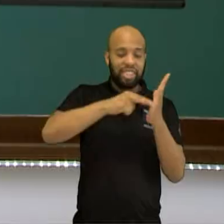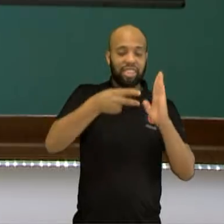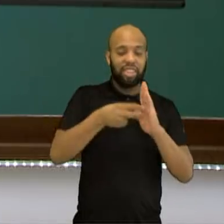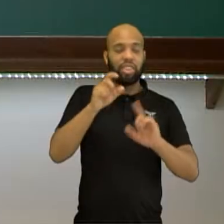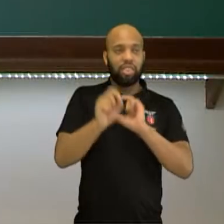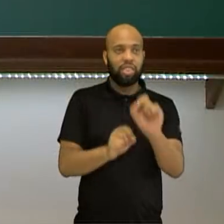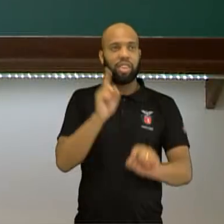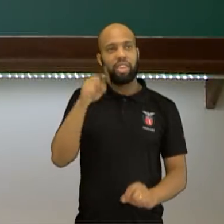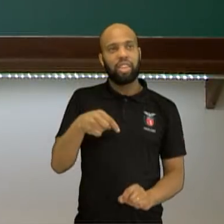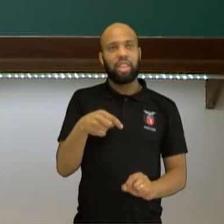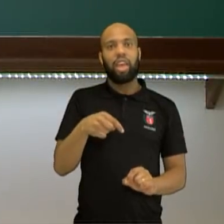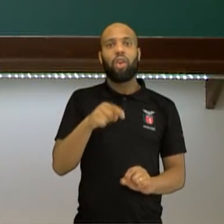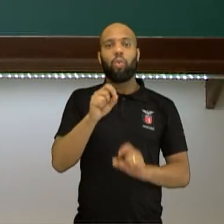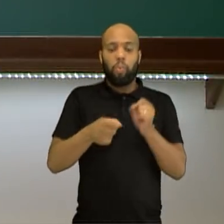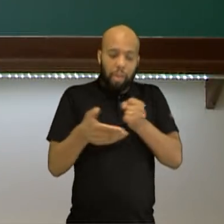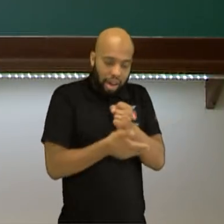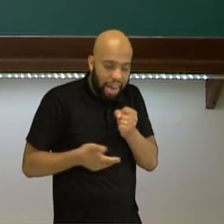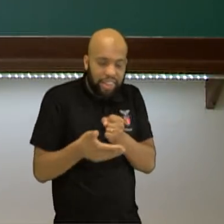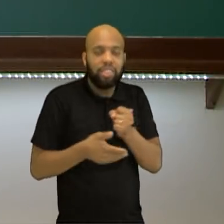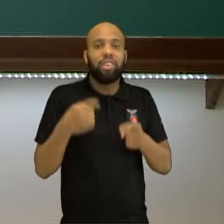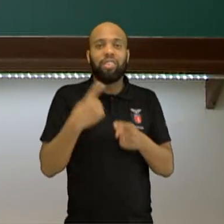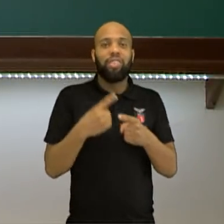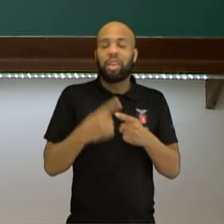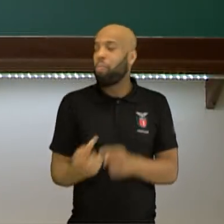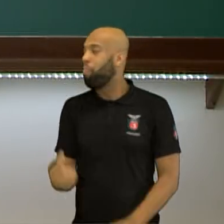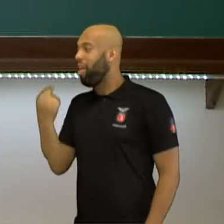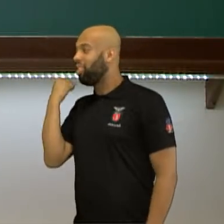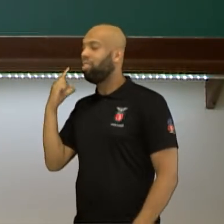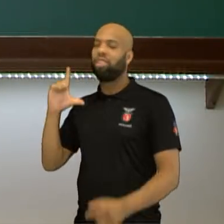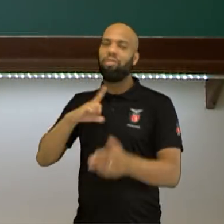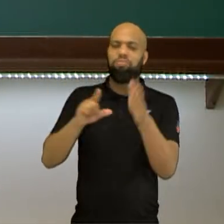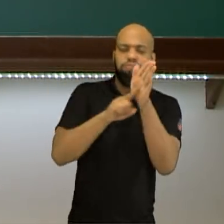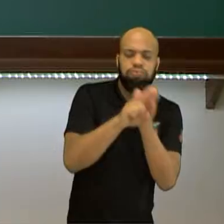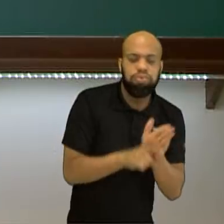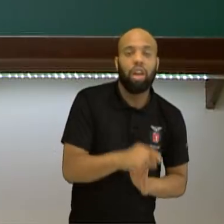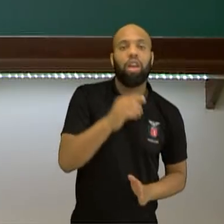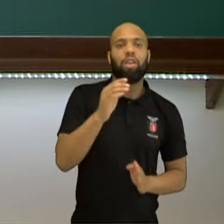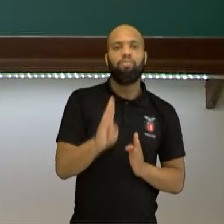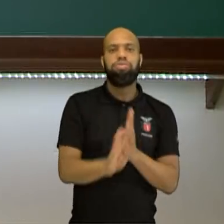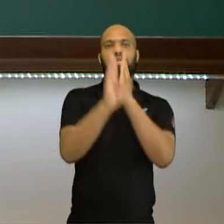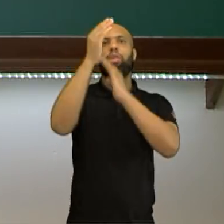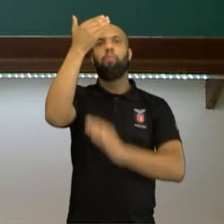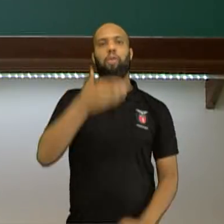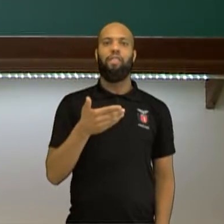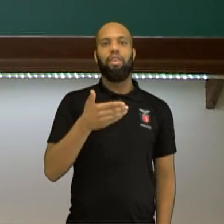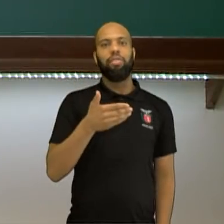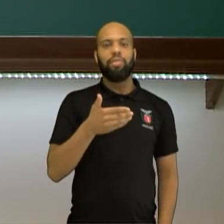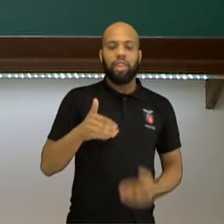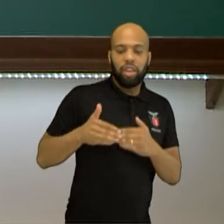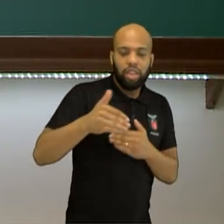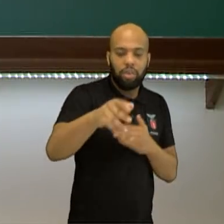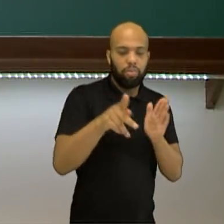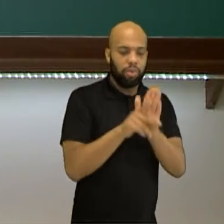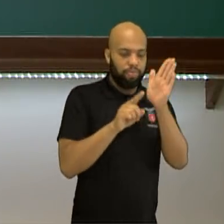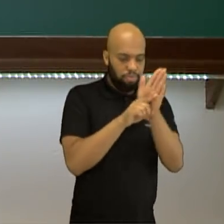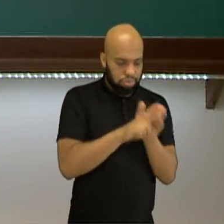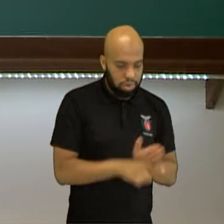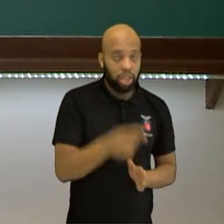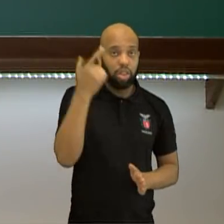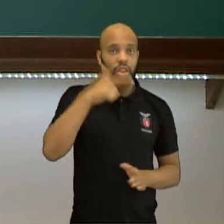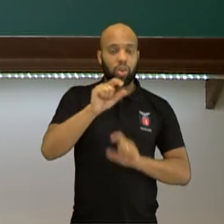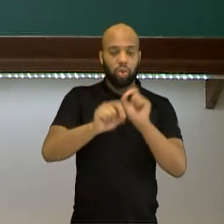é uma premissa, porque já houve uma pesquisa que constatou isso e a partir dessa pesquisa nós